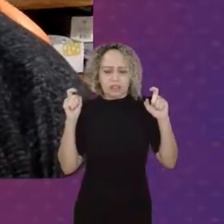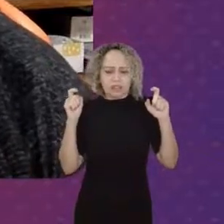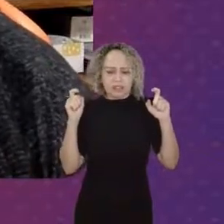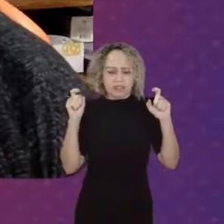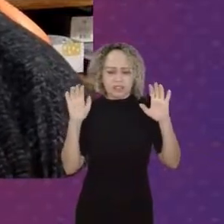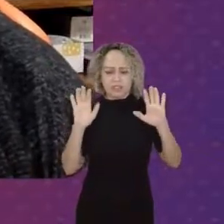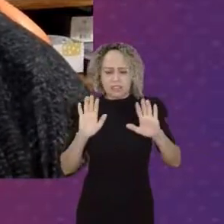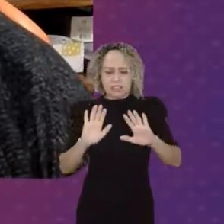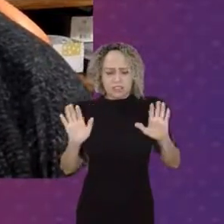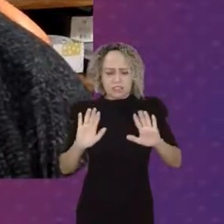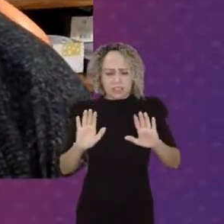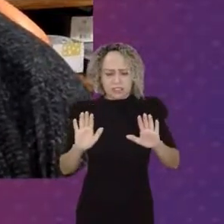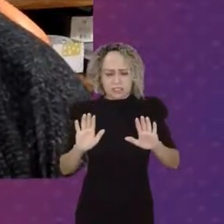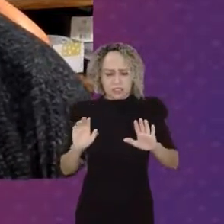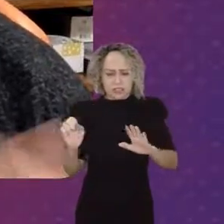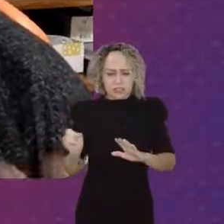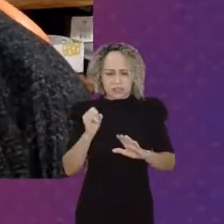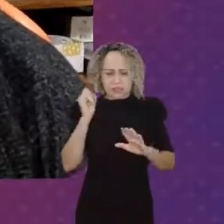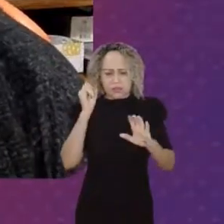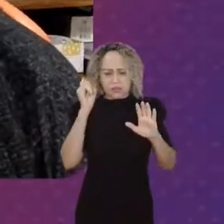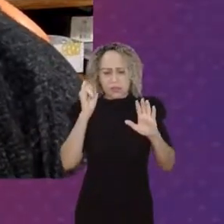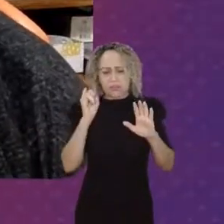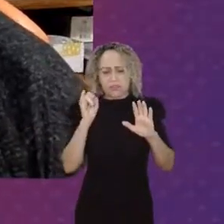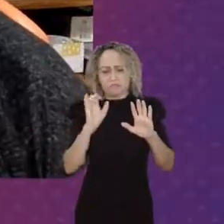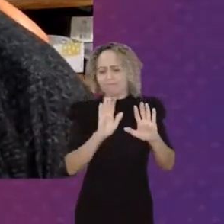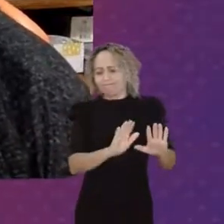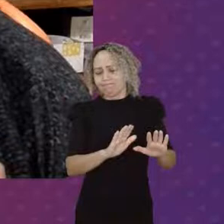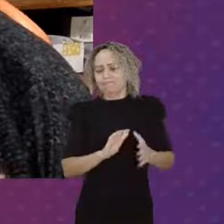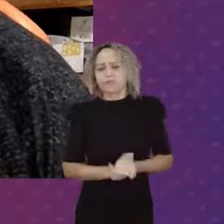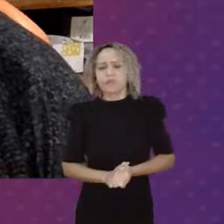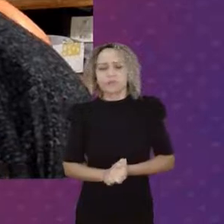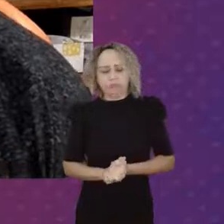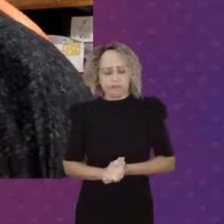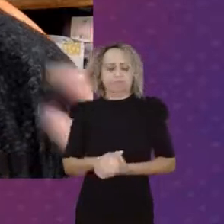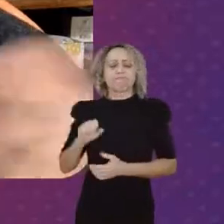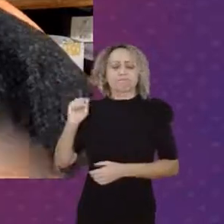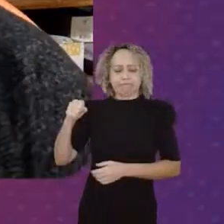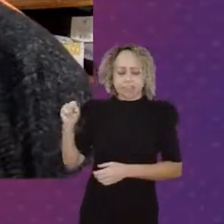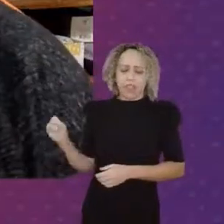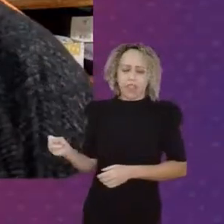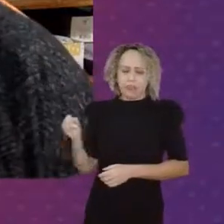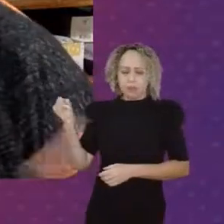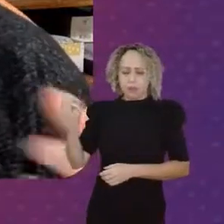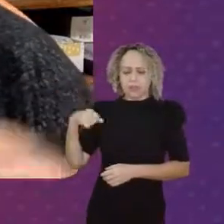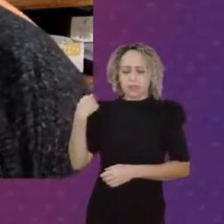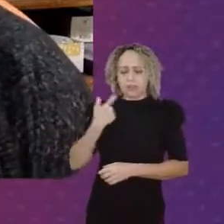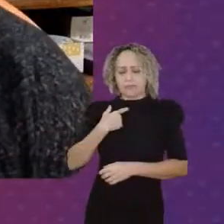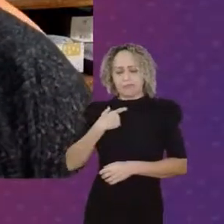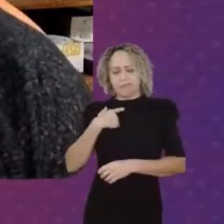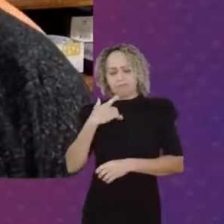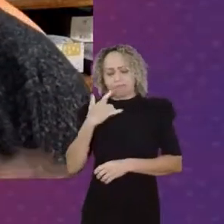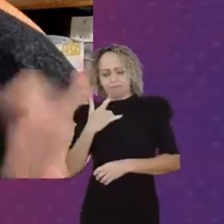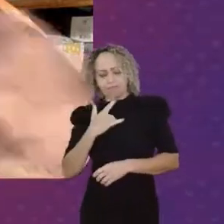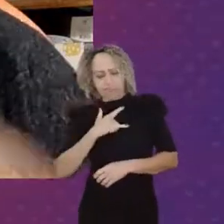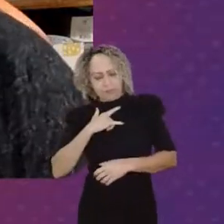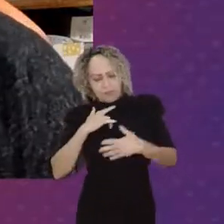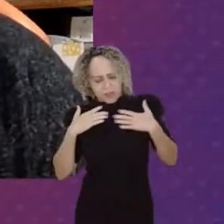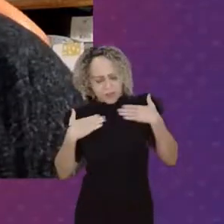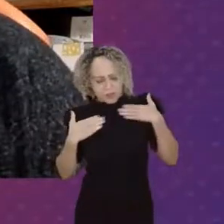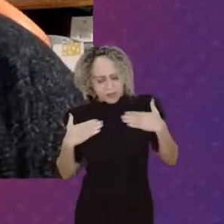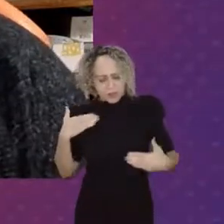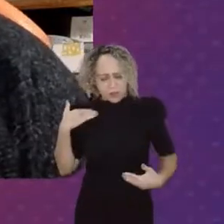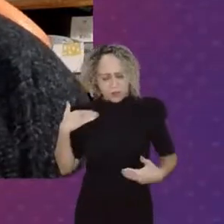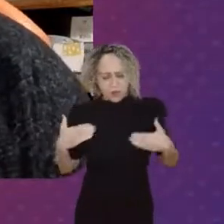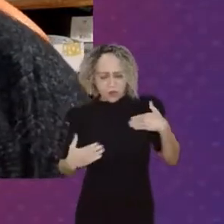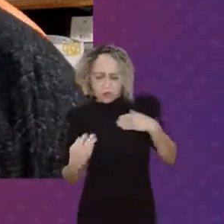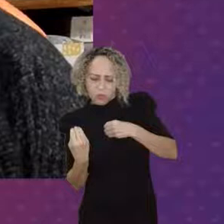que são importantes, relevantes de lado. Sim, é importante a gente amar o nosso corpo, respeitar o nosso corpo, cuidar do